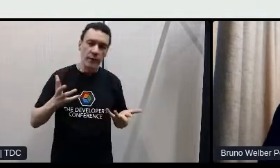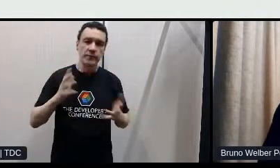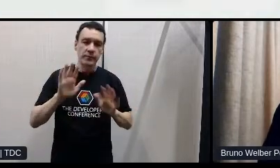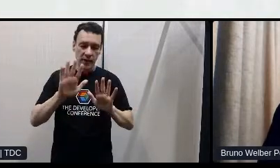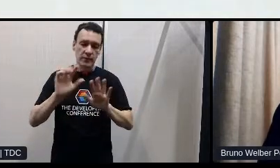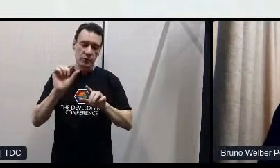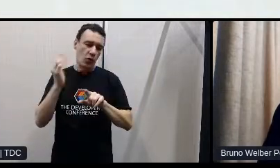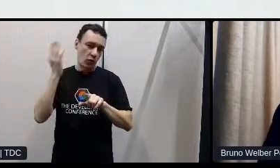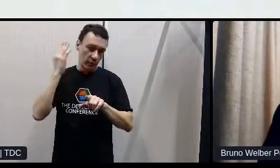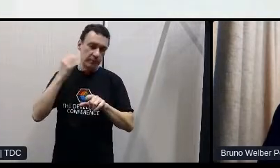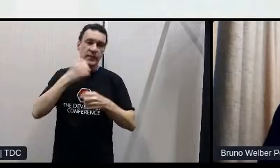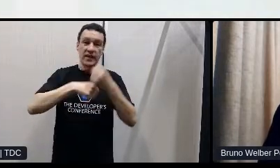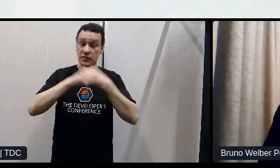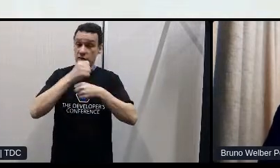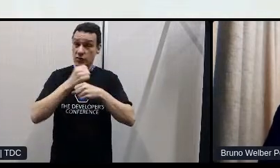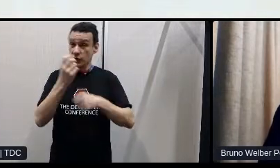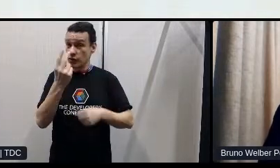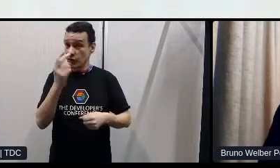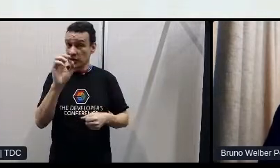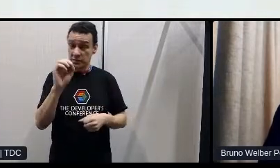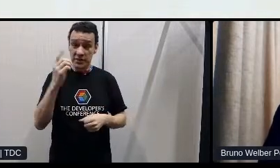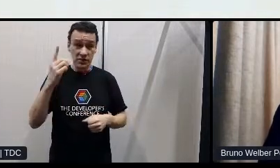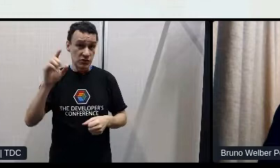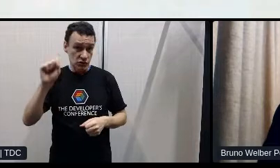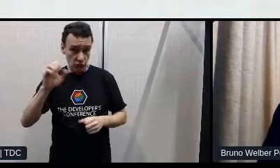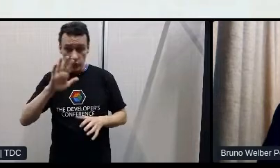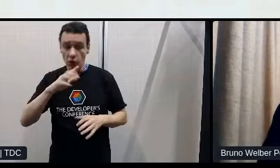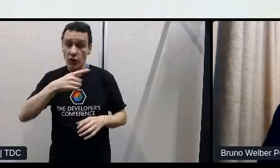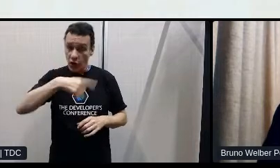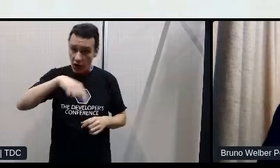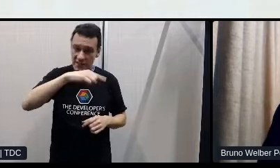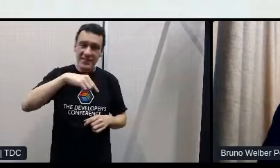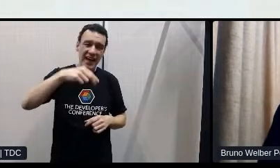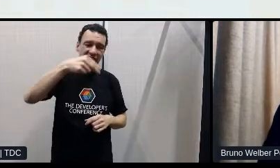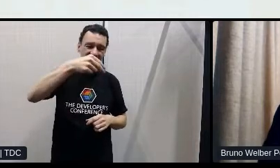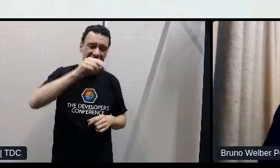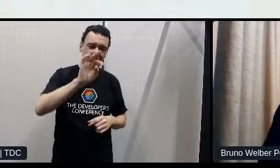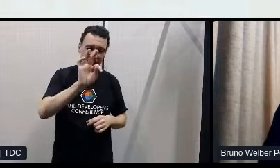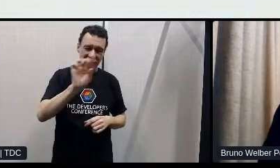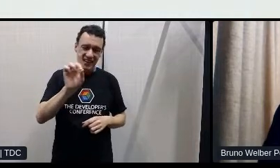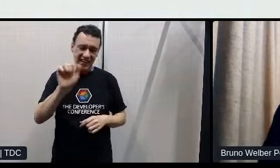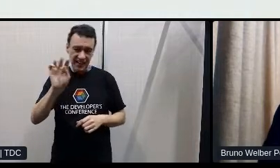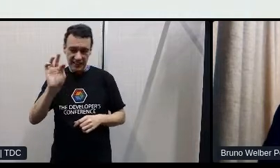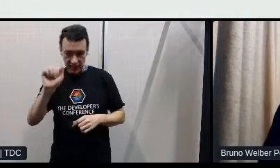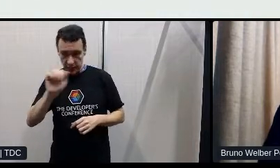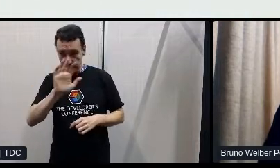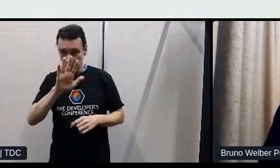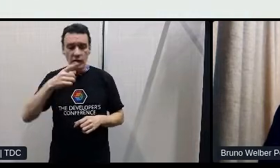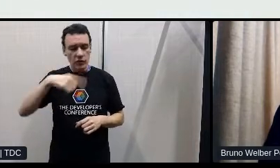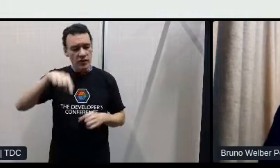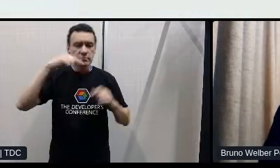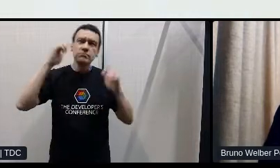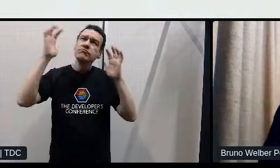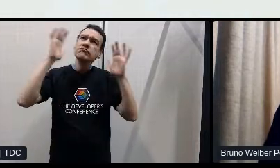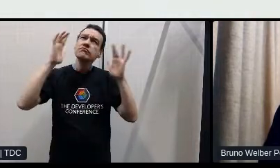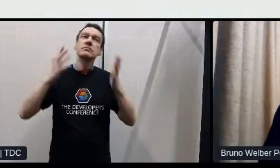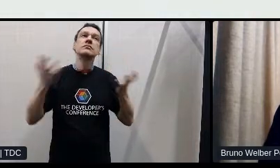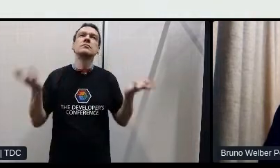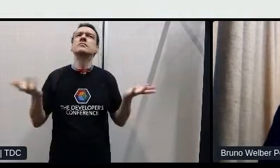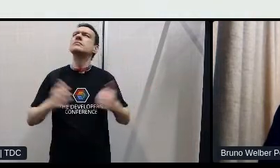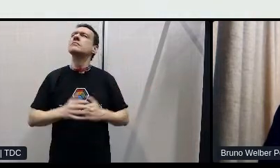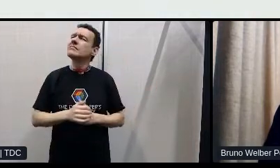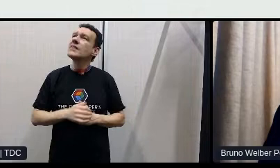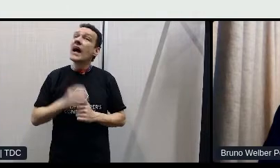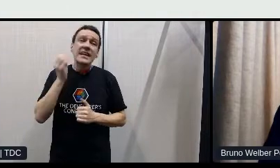atrás, em 2018, nós da NTT Data, a gente se questionou: espera aí, a gente está fazendo teste